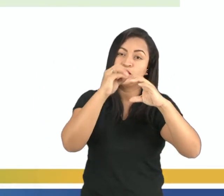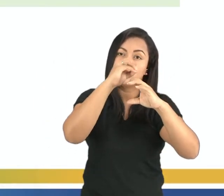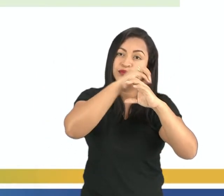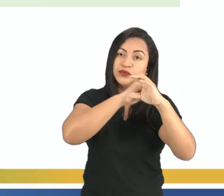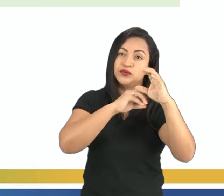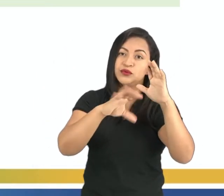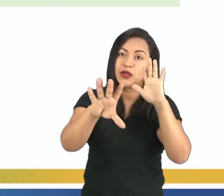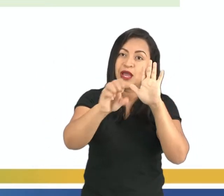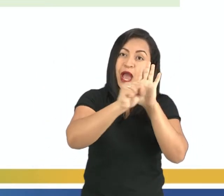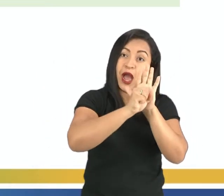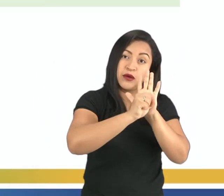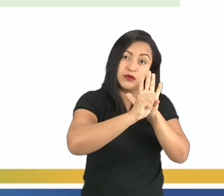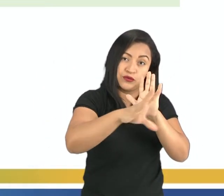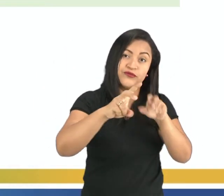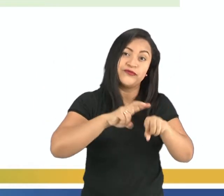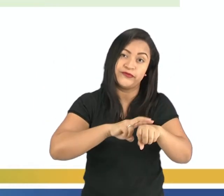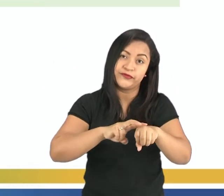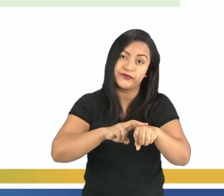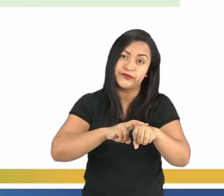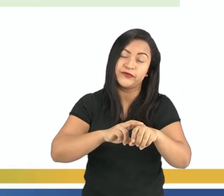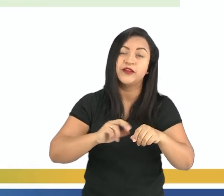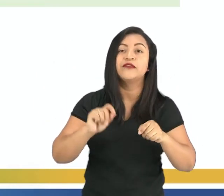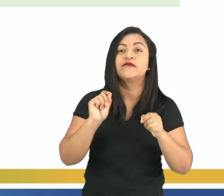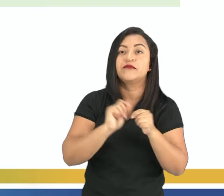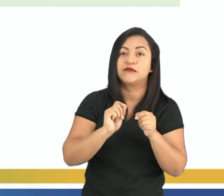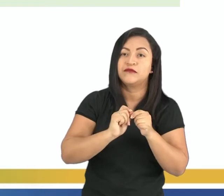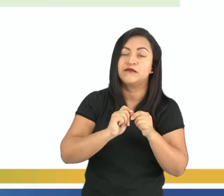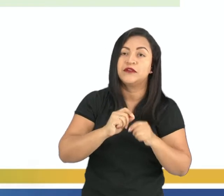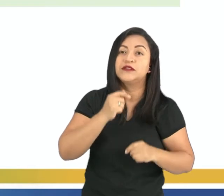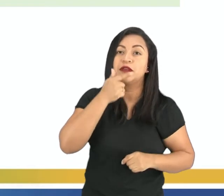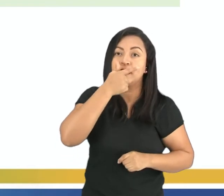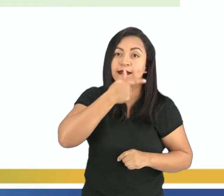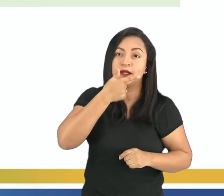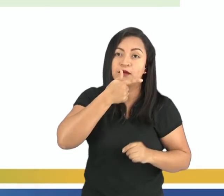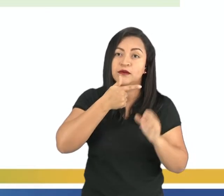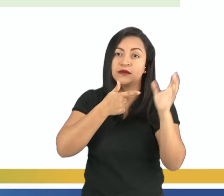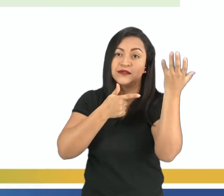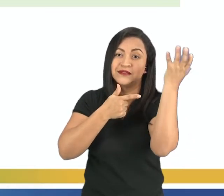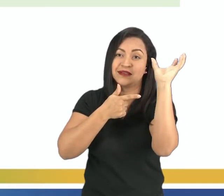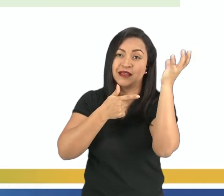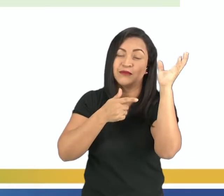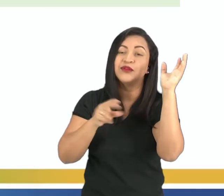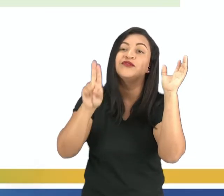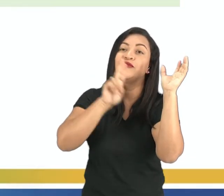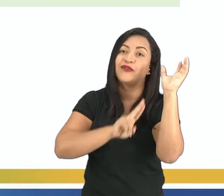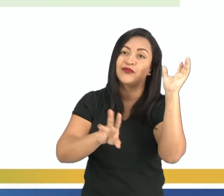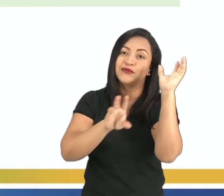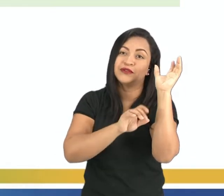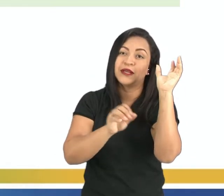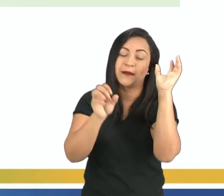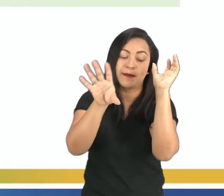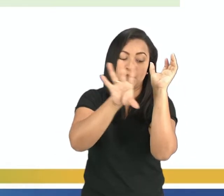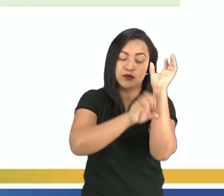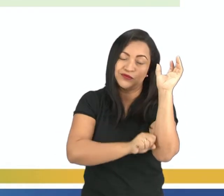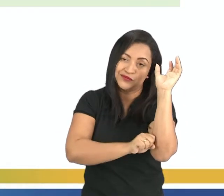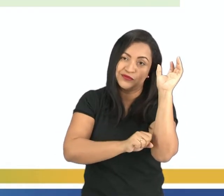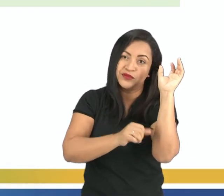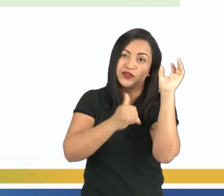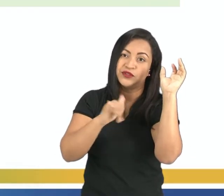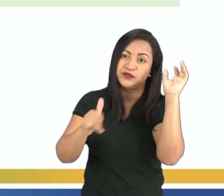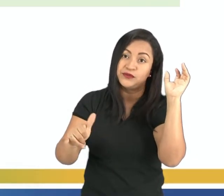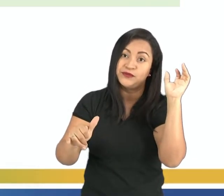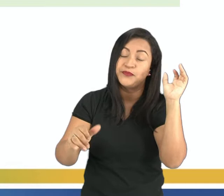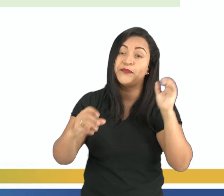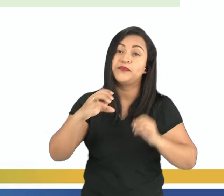de fotossíntese, que vai produzir a glicose, que a planta vai utilizar para obtenção de energia, e o gás